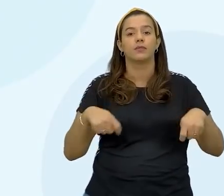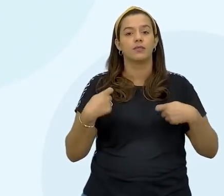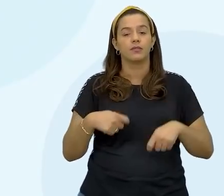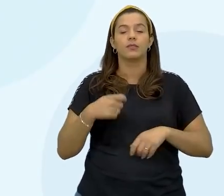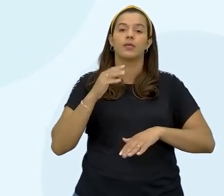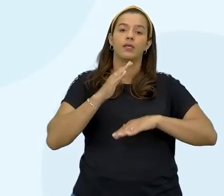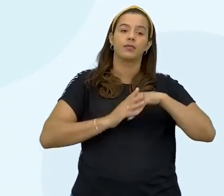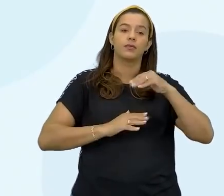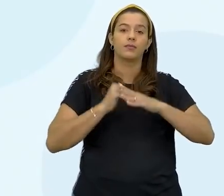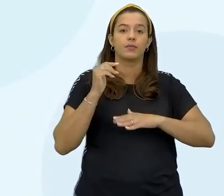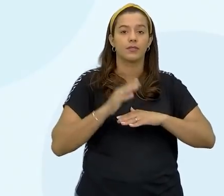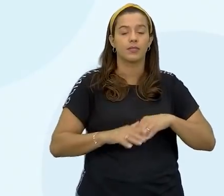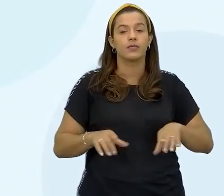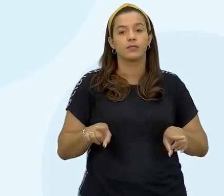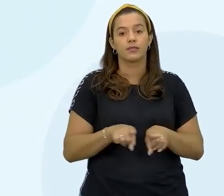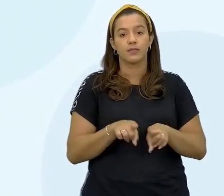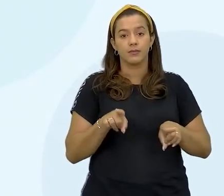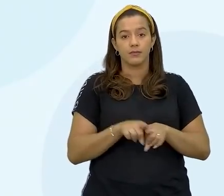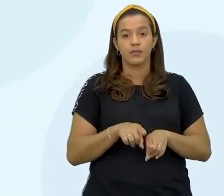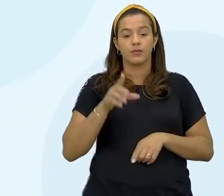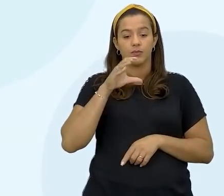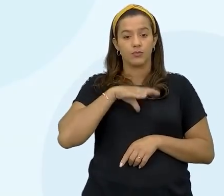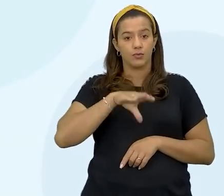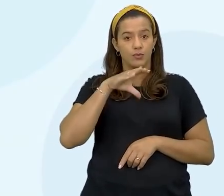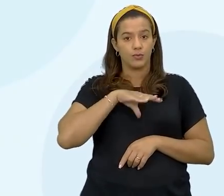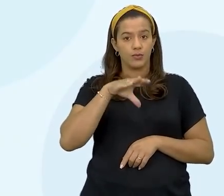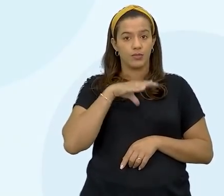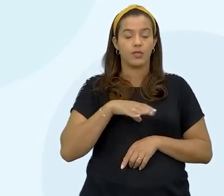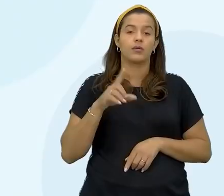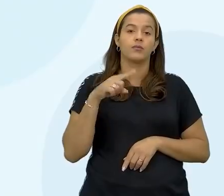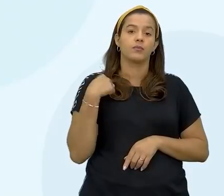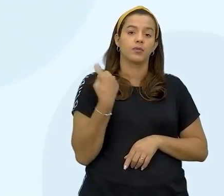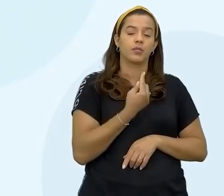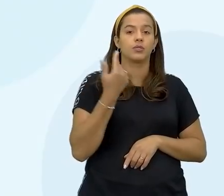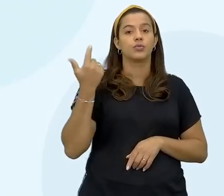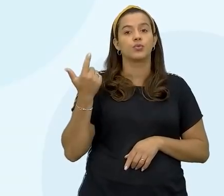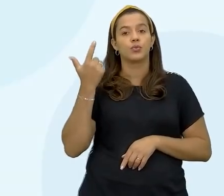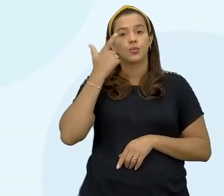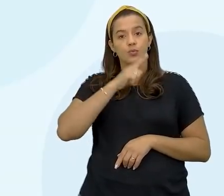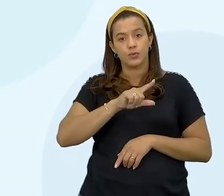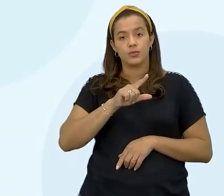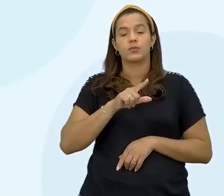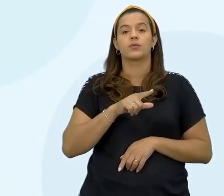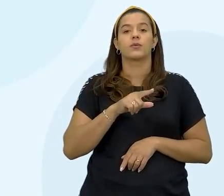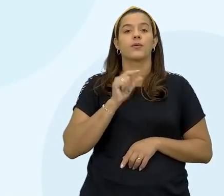habilidade de língua portuguesa para que os estudantes consigam,